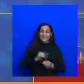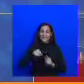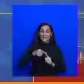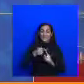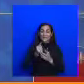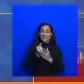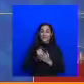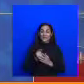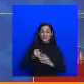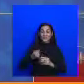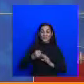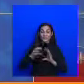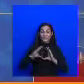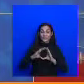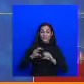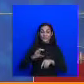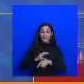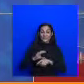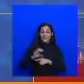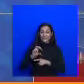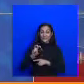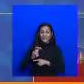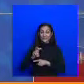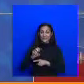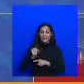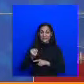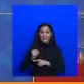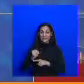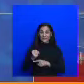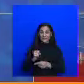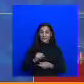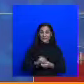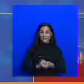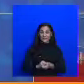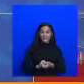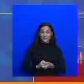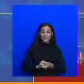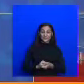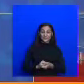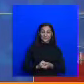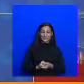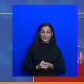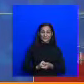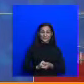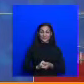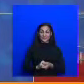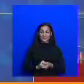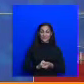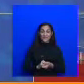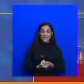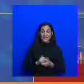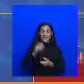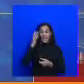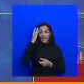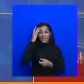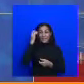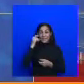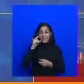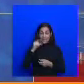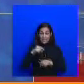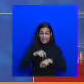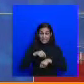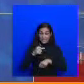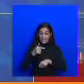Mais um número chegando. Bola cinza, 58. Cinza, 58. Amanhã, às 7